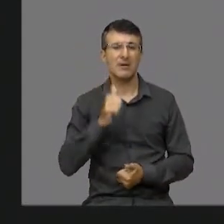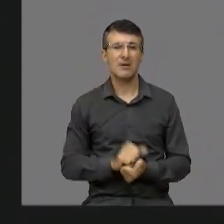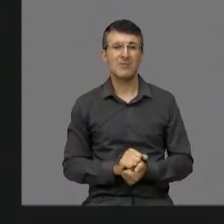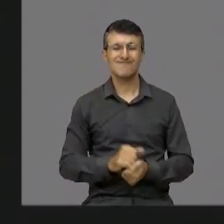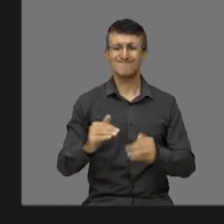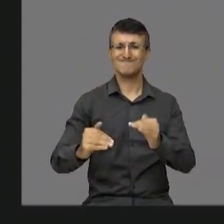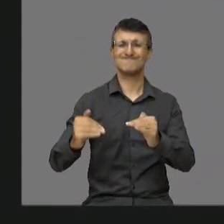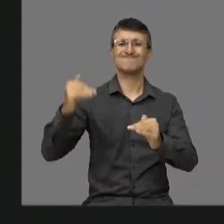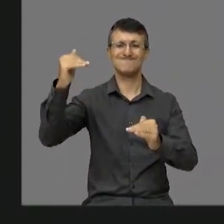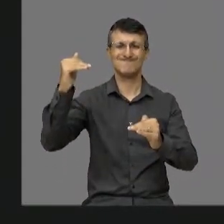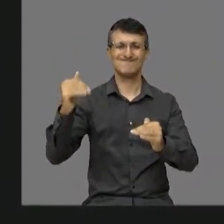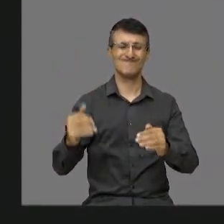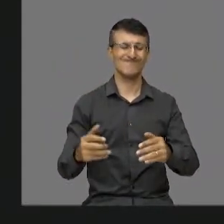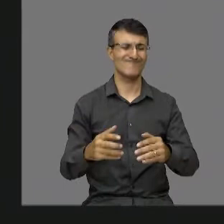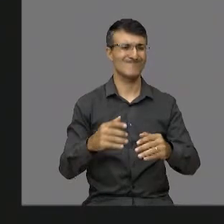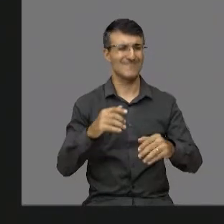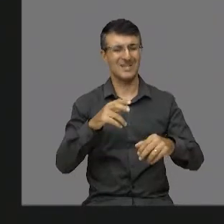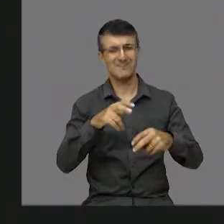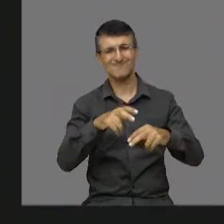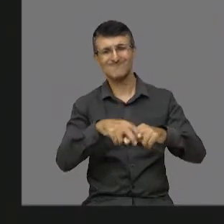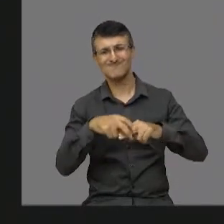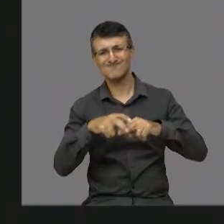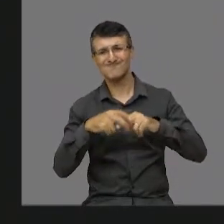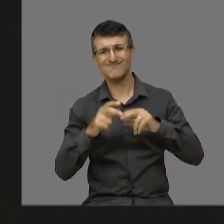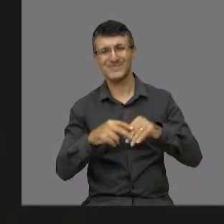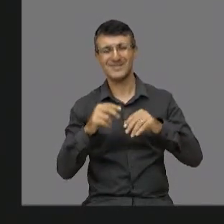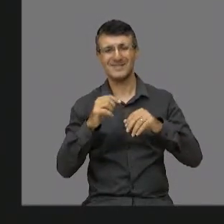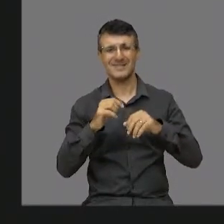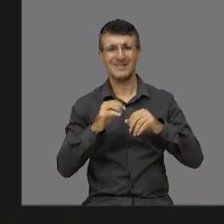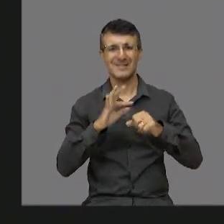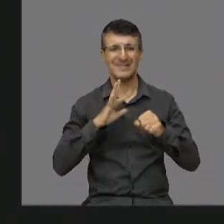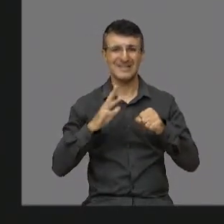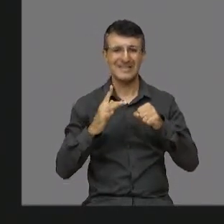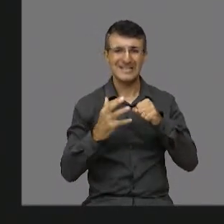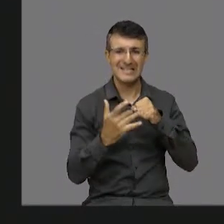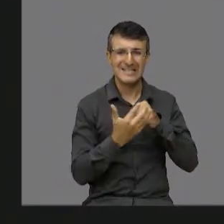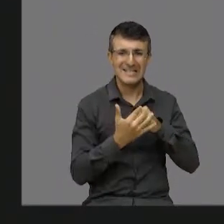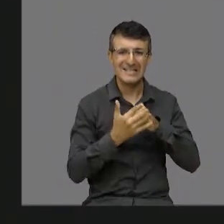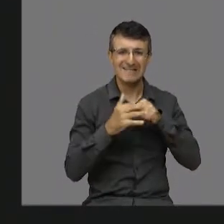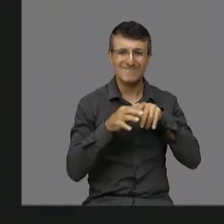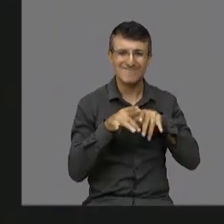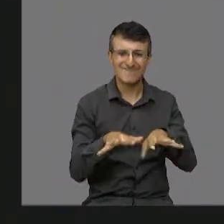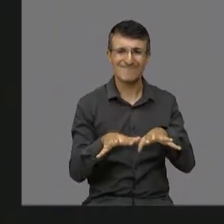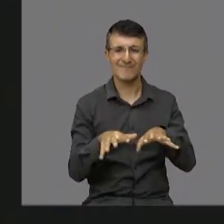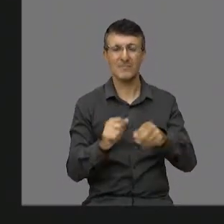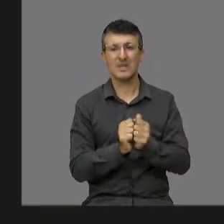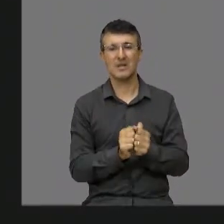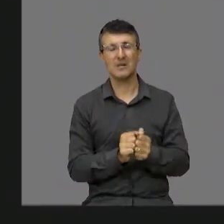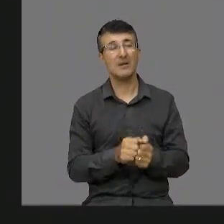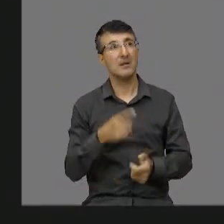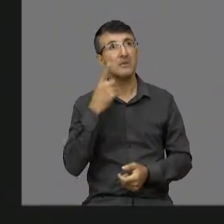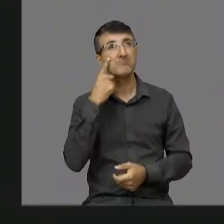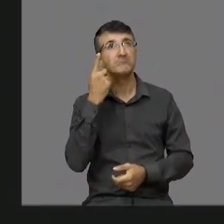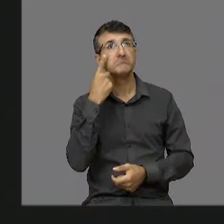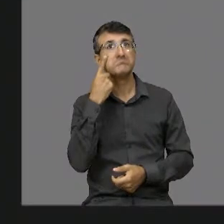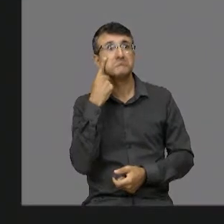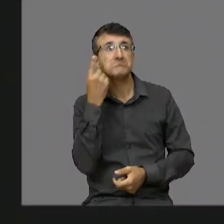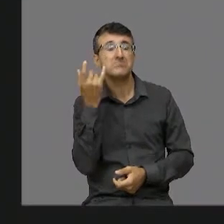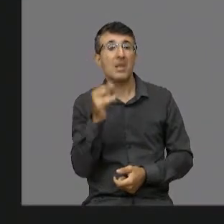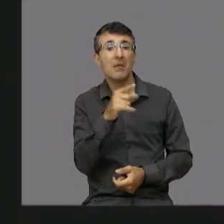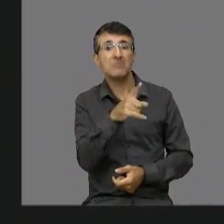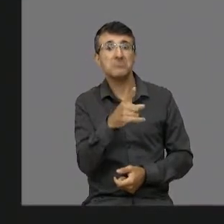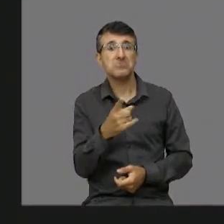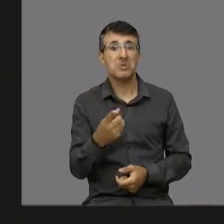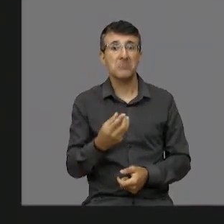por causa da pandemia, tem aumentado mais ainda. Então imagina se não tivesse aí vocês aí para poder defender, tá bom, gente? Era